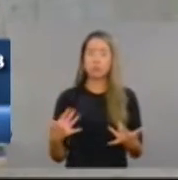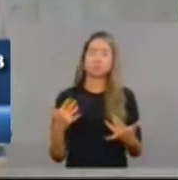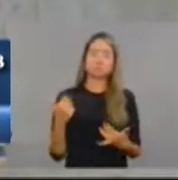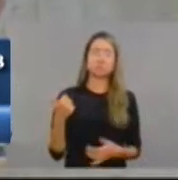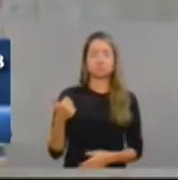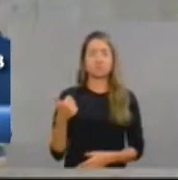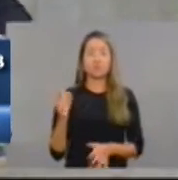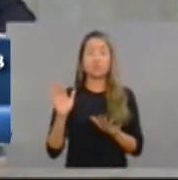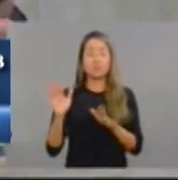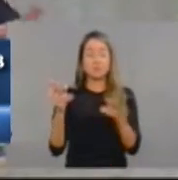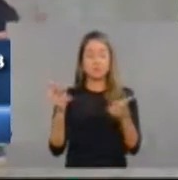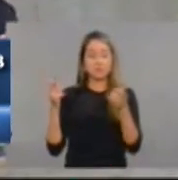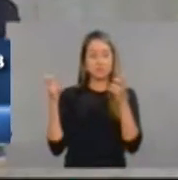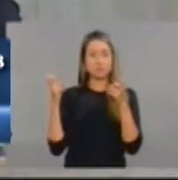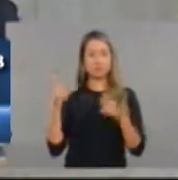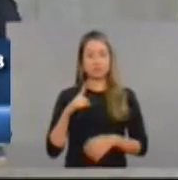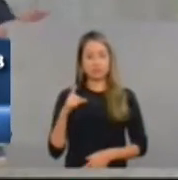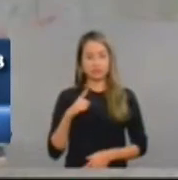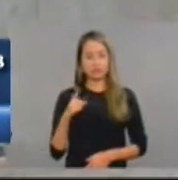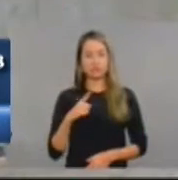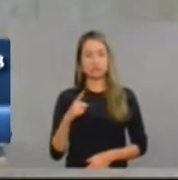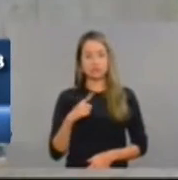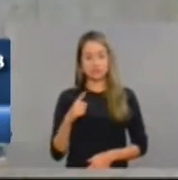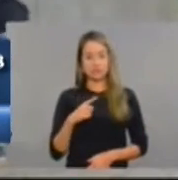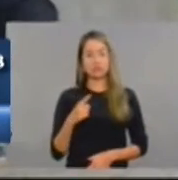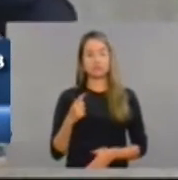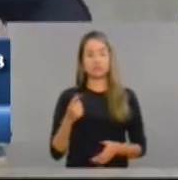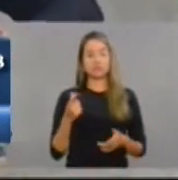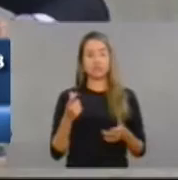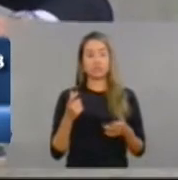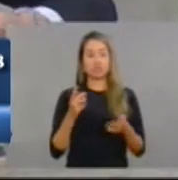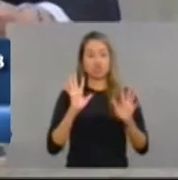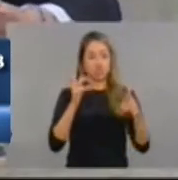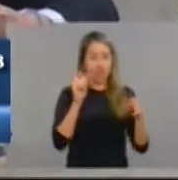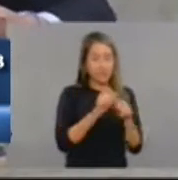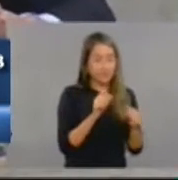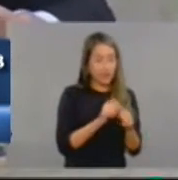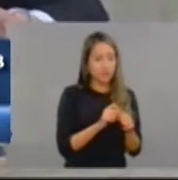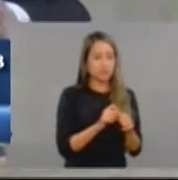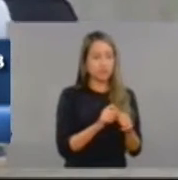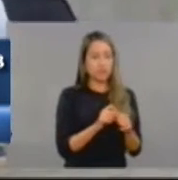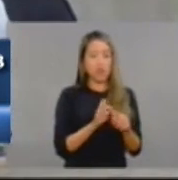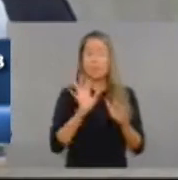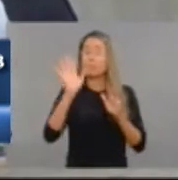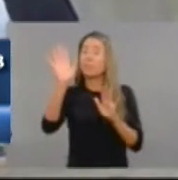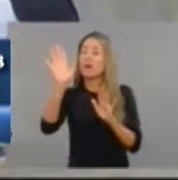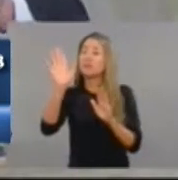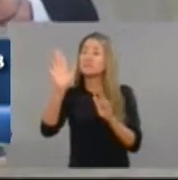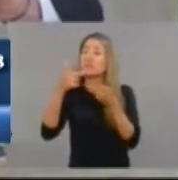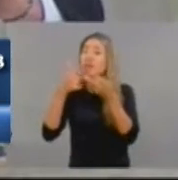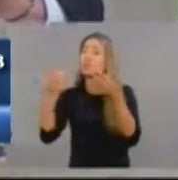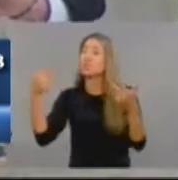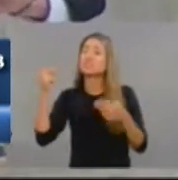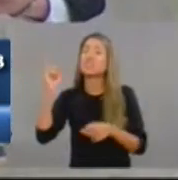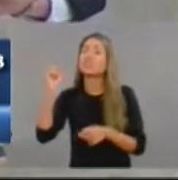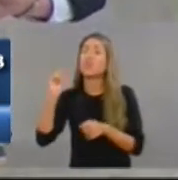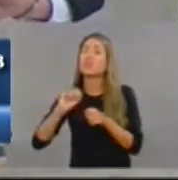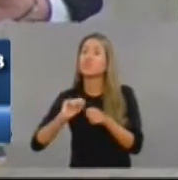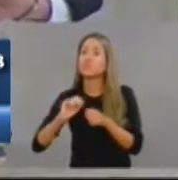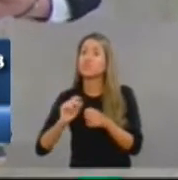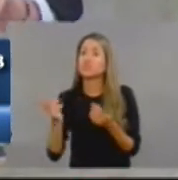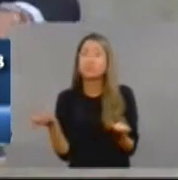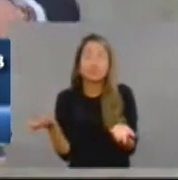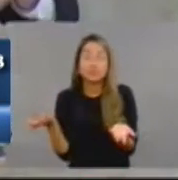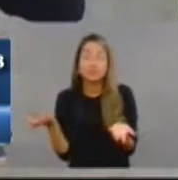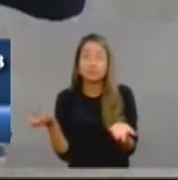eu notei que houve um pronunciamento sobre algo que foi feito mas o aquilo que é mais importante para nós é a forma que nós